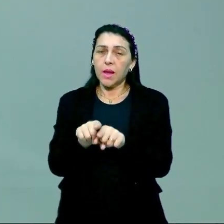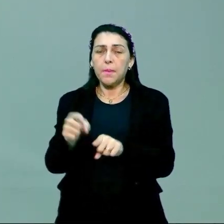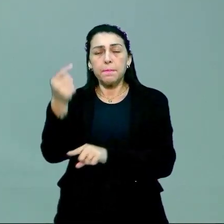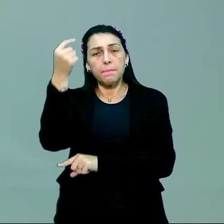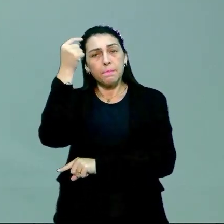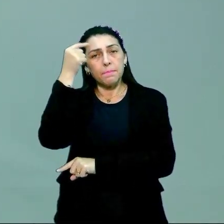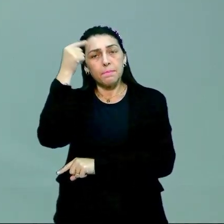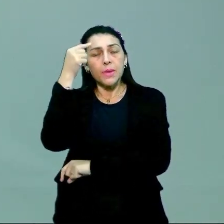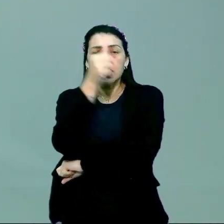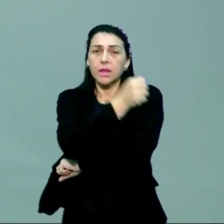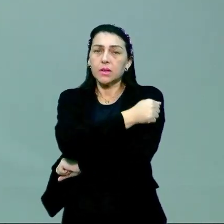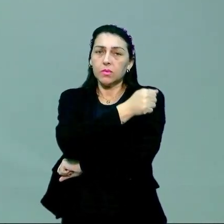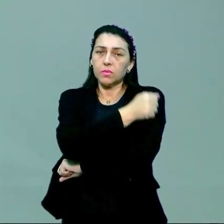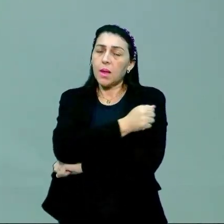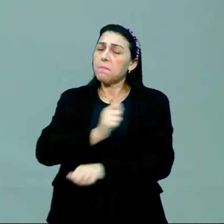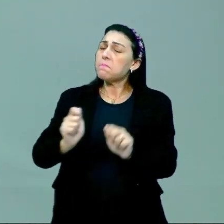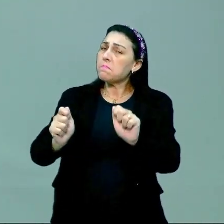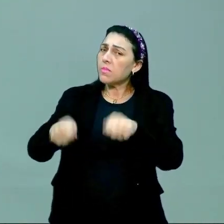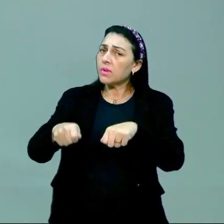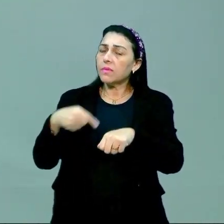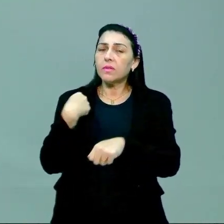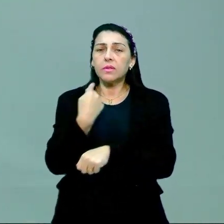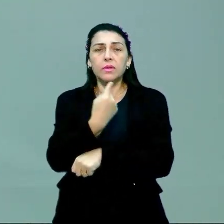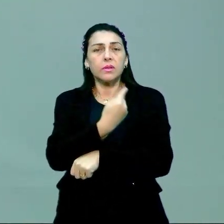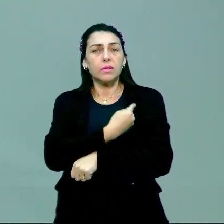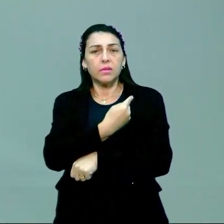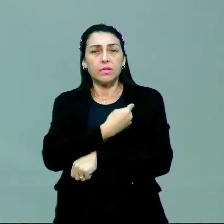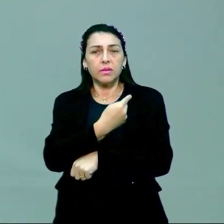reflita, caro aluno, é possível nós